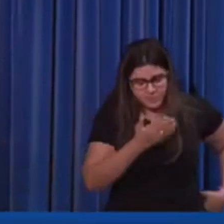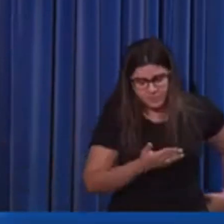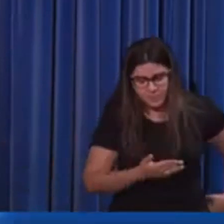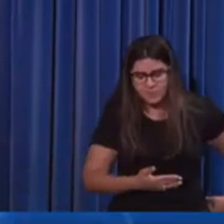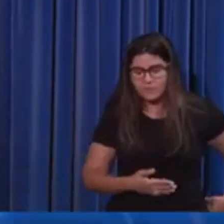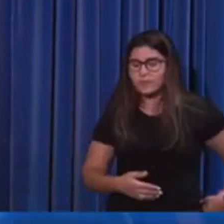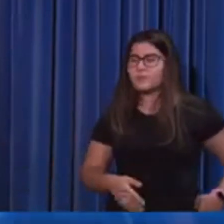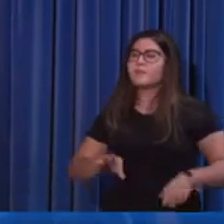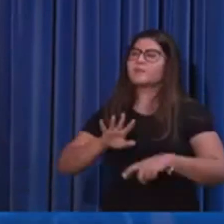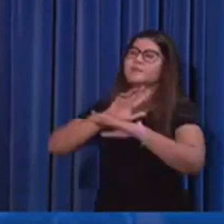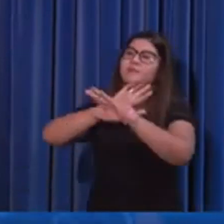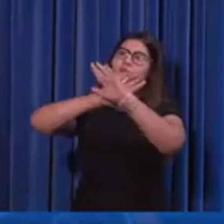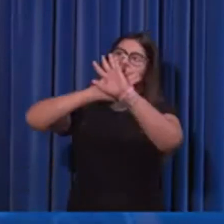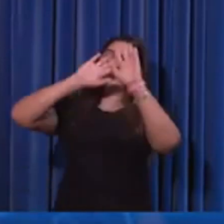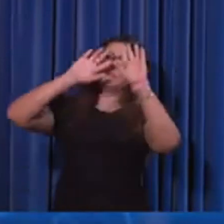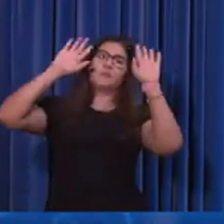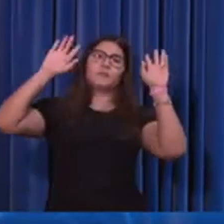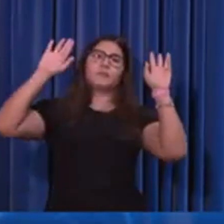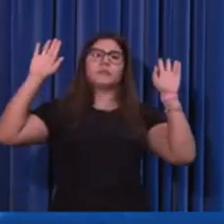glória